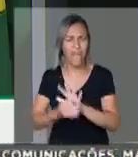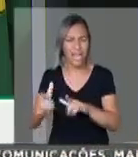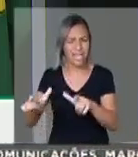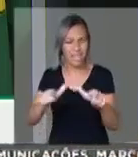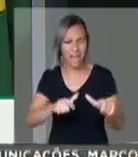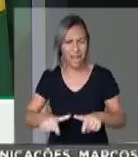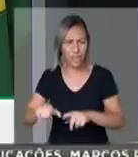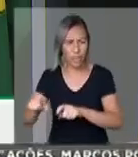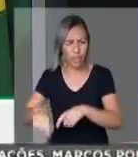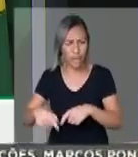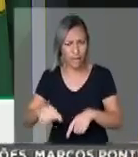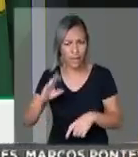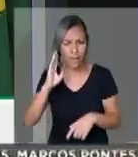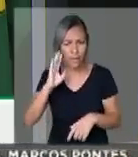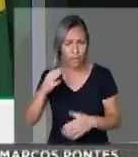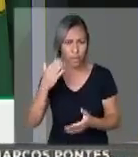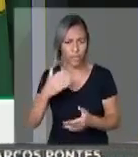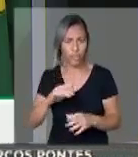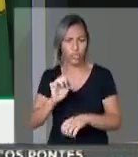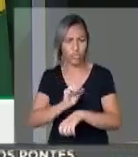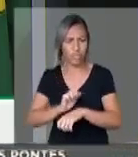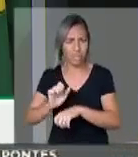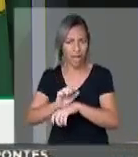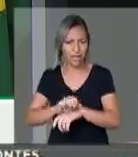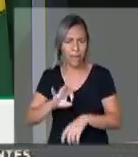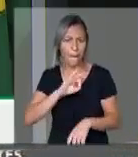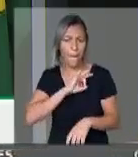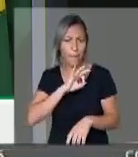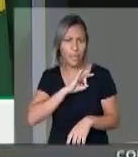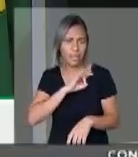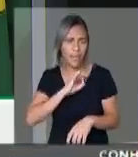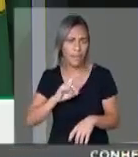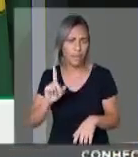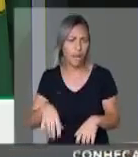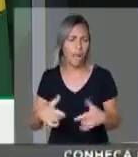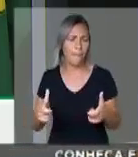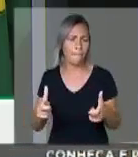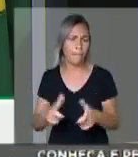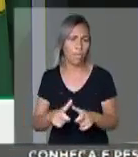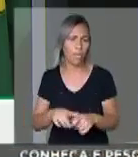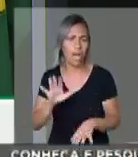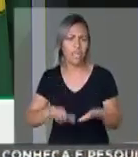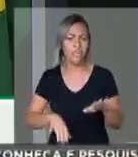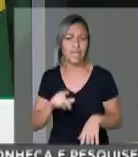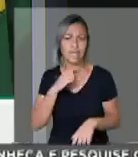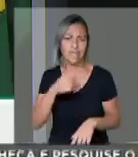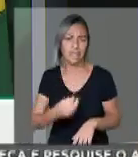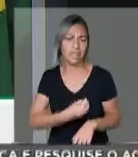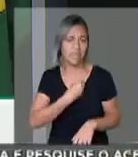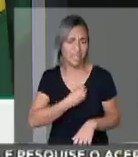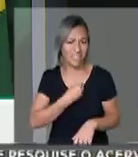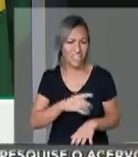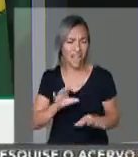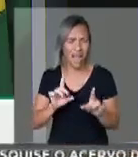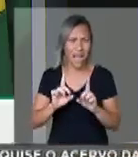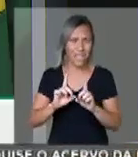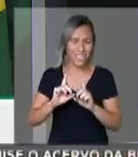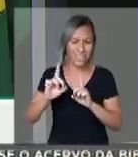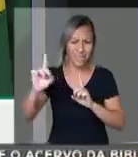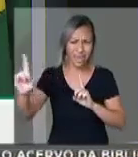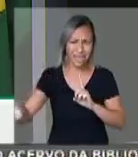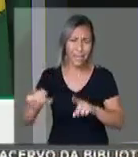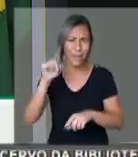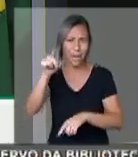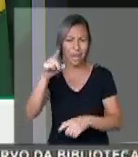áreas rurais, principalmente do meu estado, o policiamento é pequeno ou praticamente inexistente. A distância dos